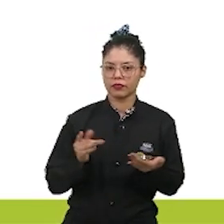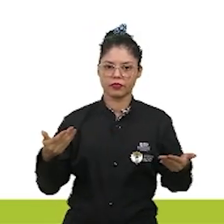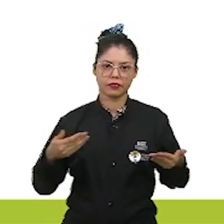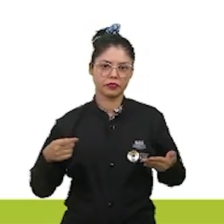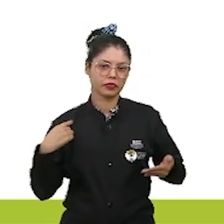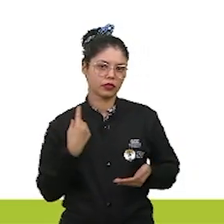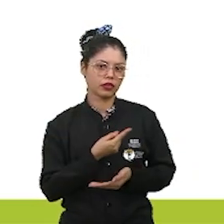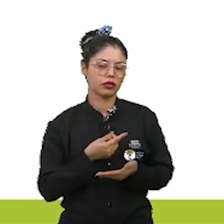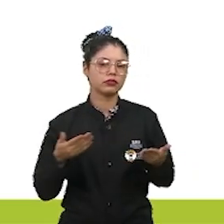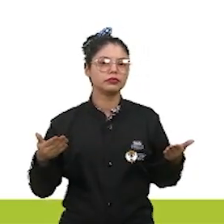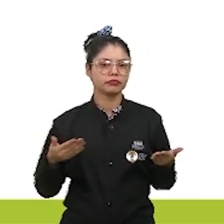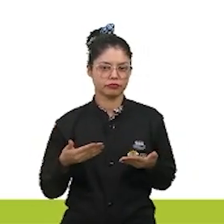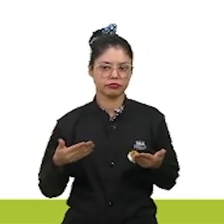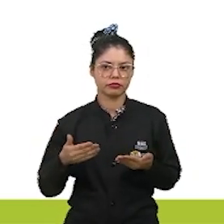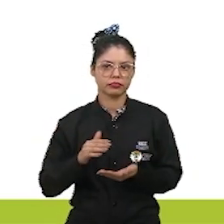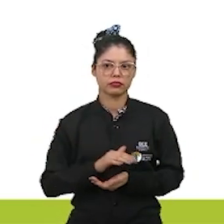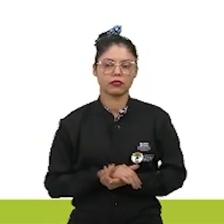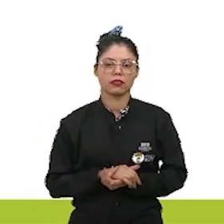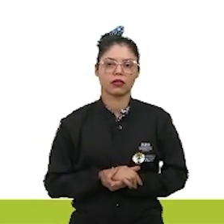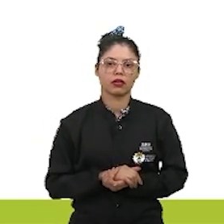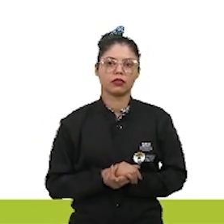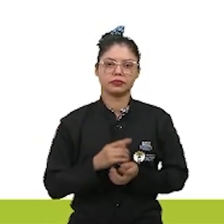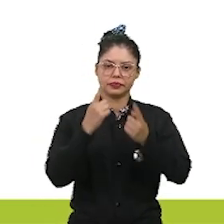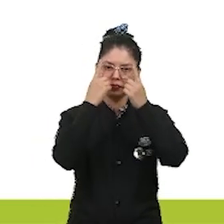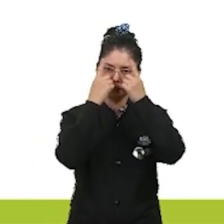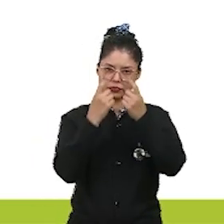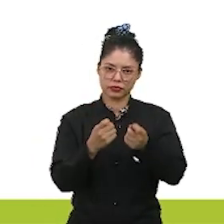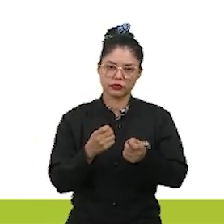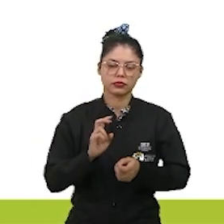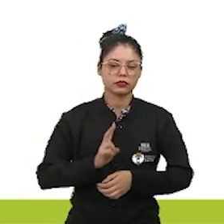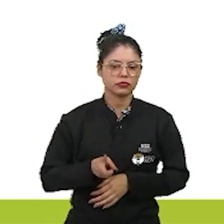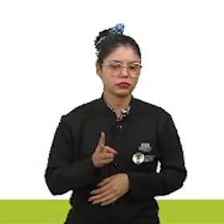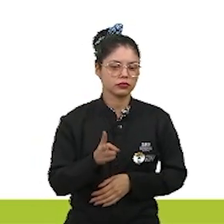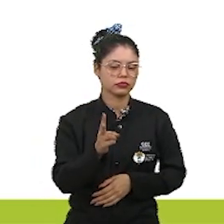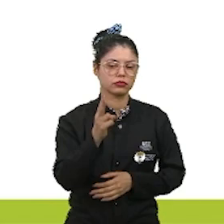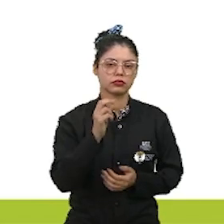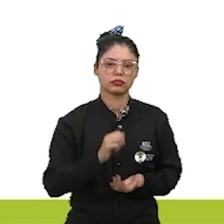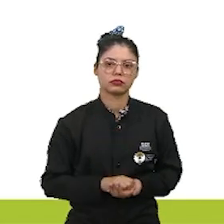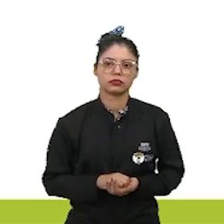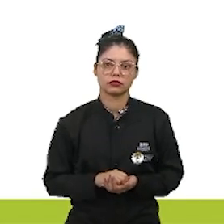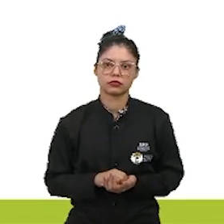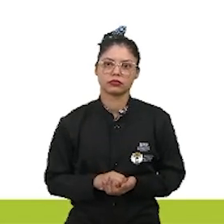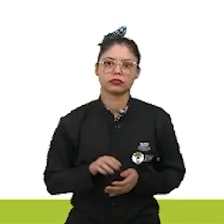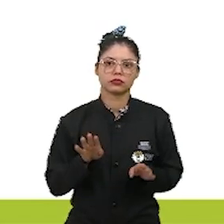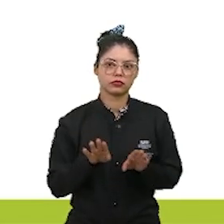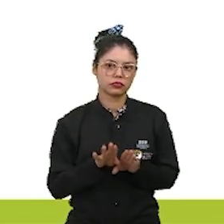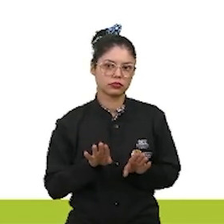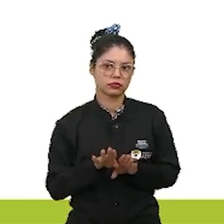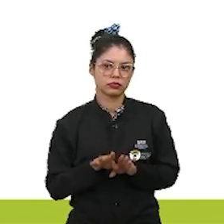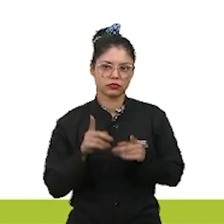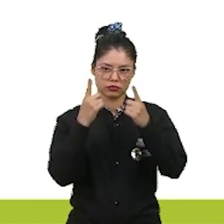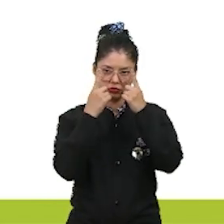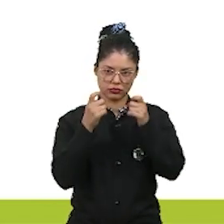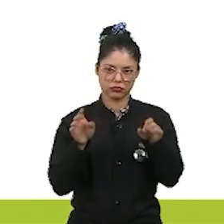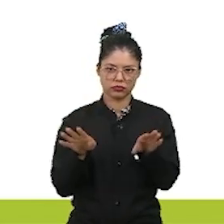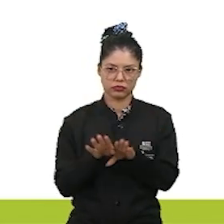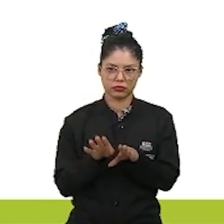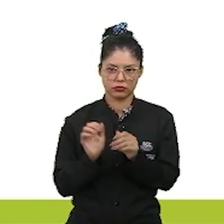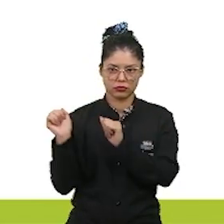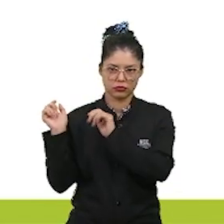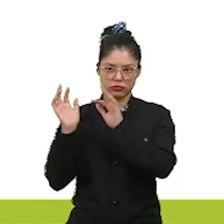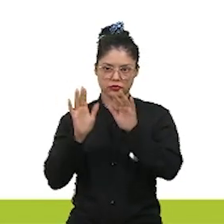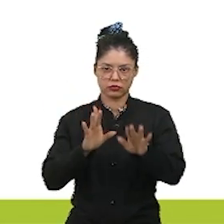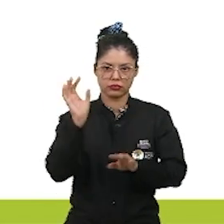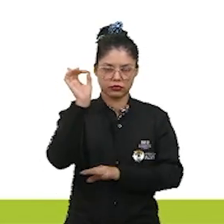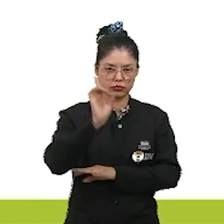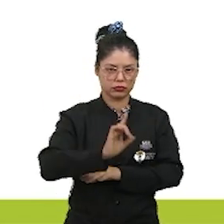nossa atualidade aí, hein, pessoal? Violência generalizada e violação massiva dos